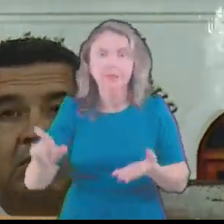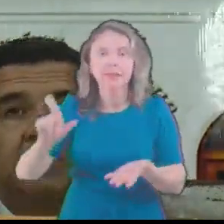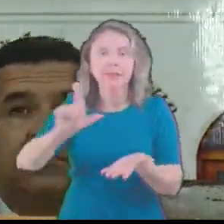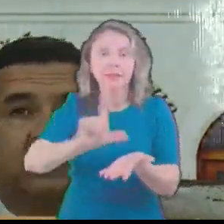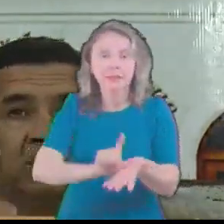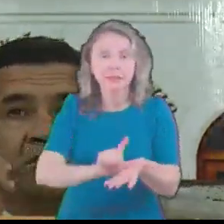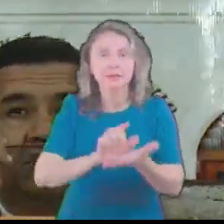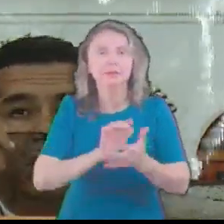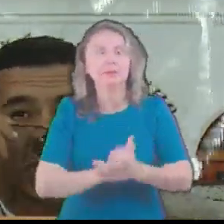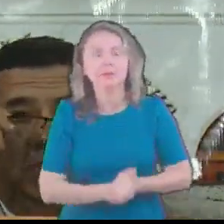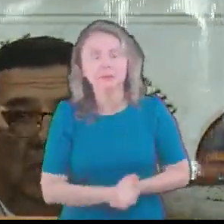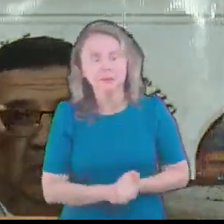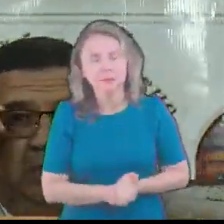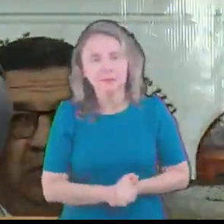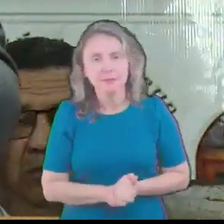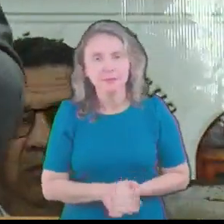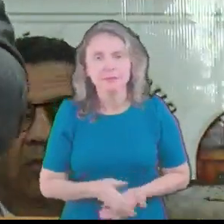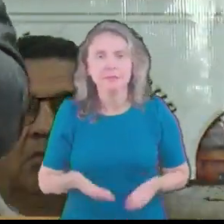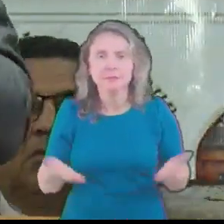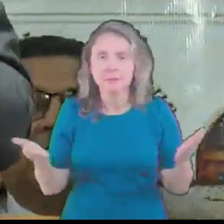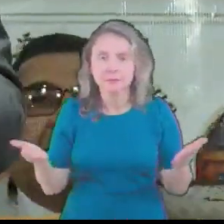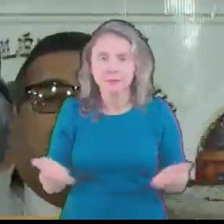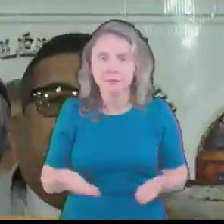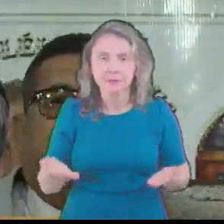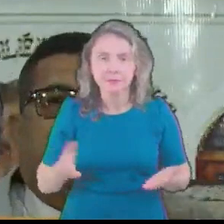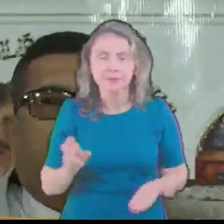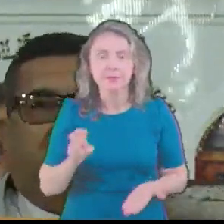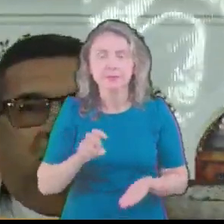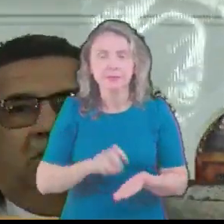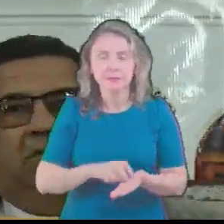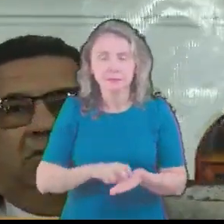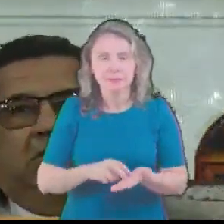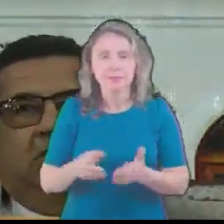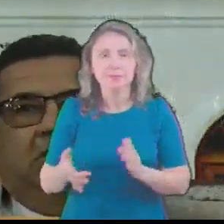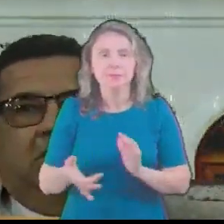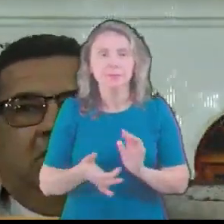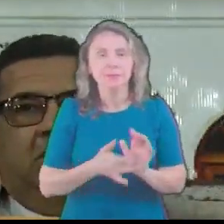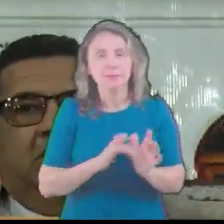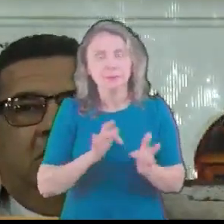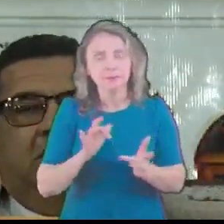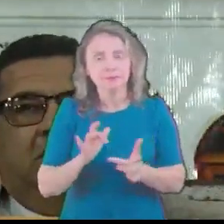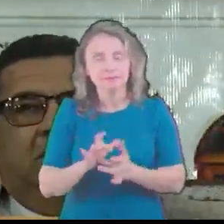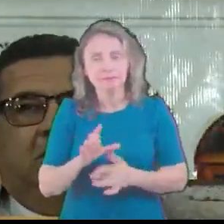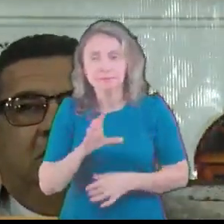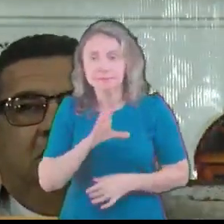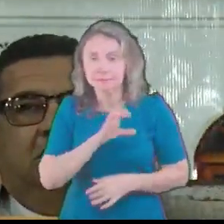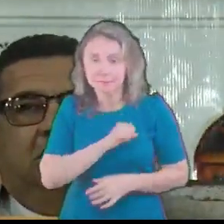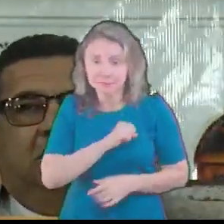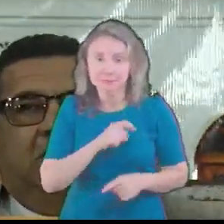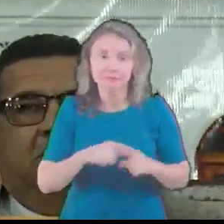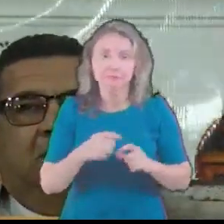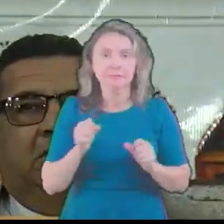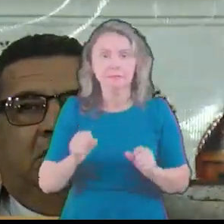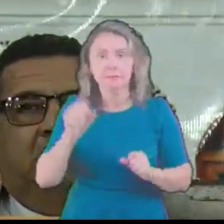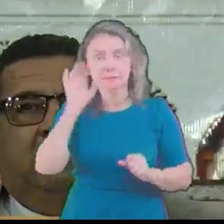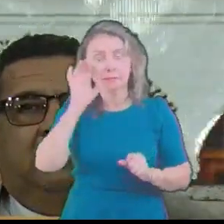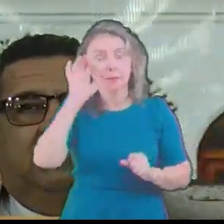E ouvi muito bem nessa manhã que, apesar de Jesus amar, a morte pode chegar em nossa casa.